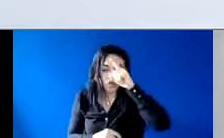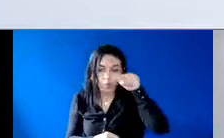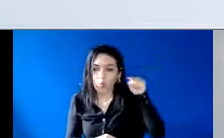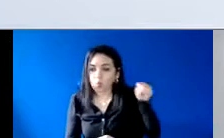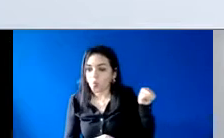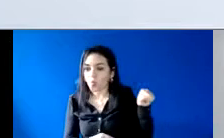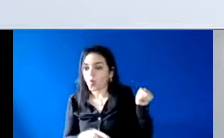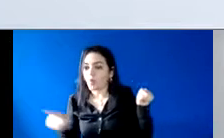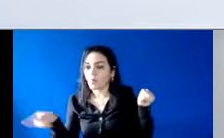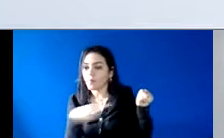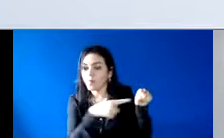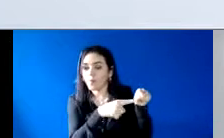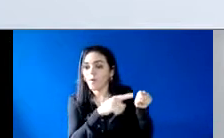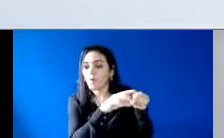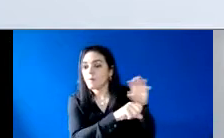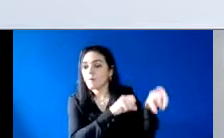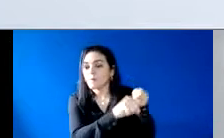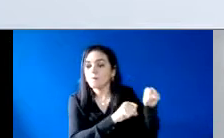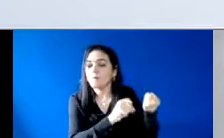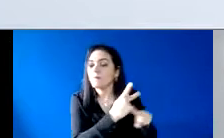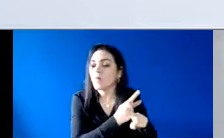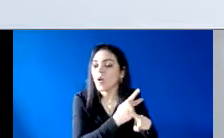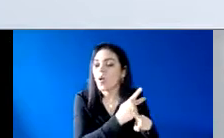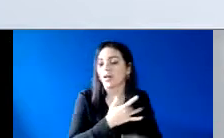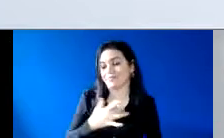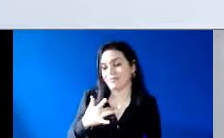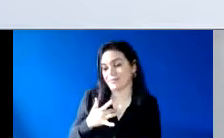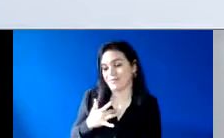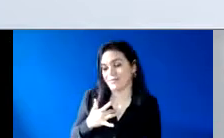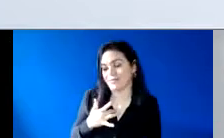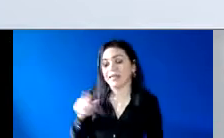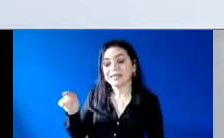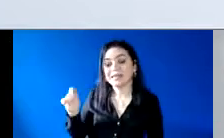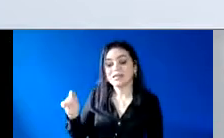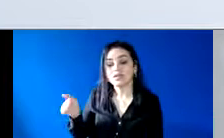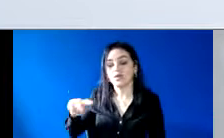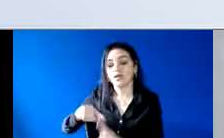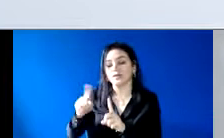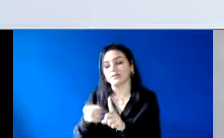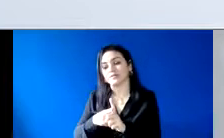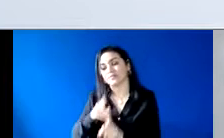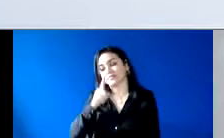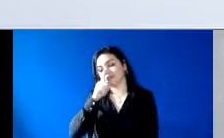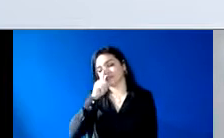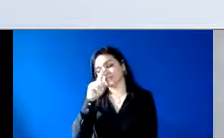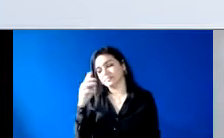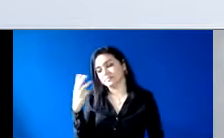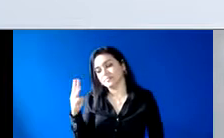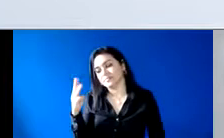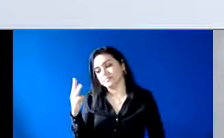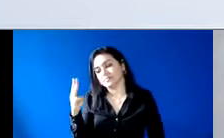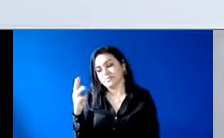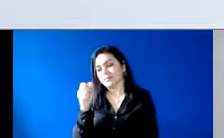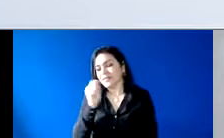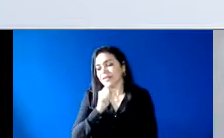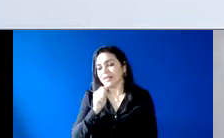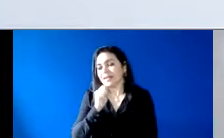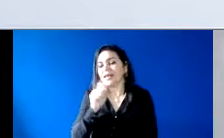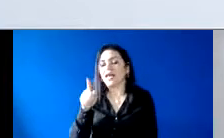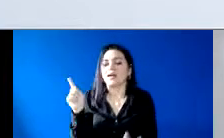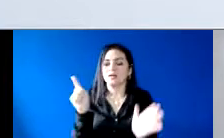território, né? E qual o grau de risco das gravidezes do Maranhão, tanto no coletivo como no individual? É uma pergunta muito pesada para